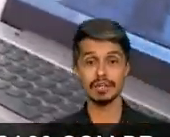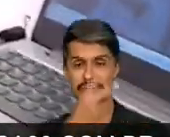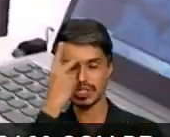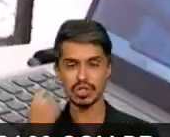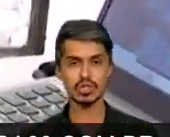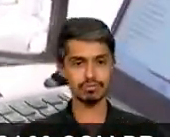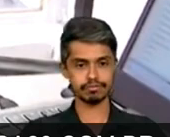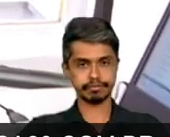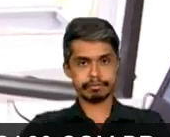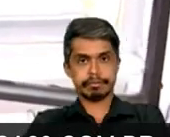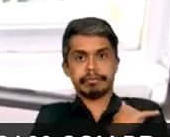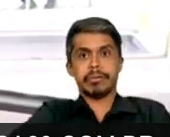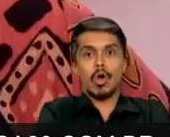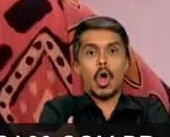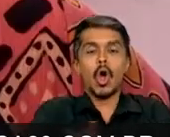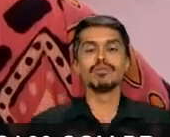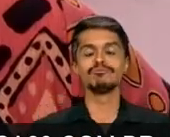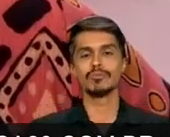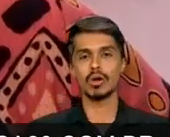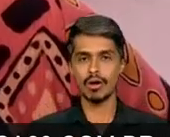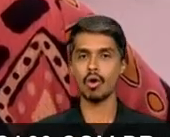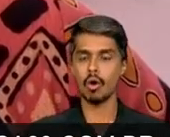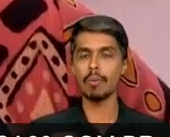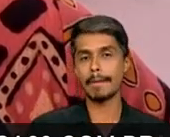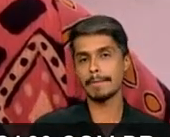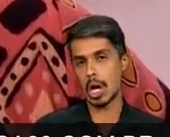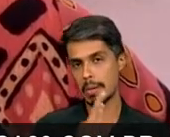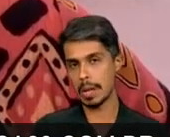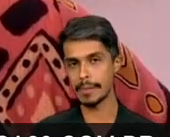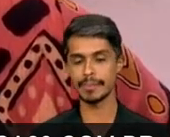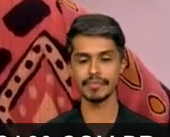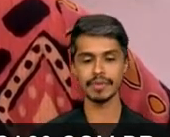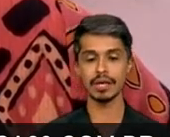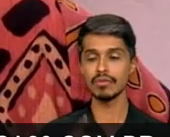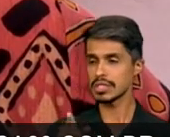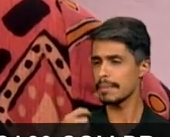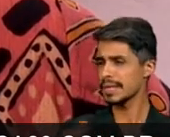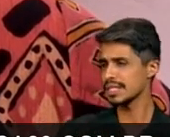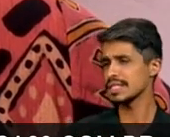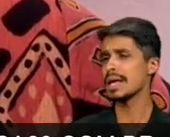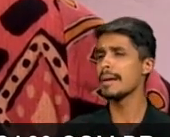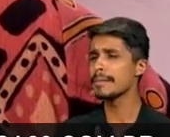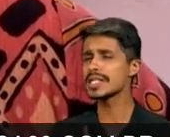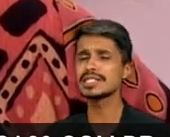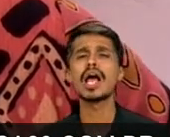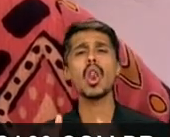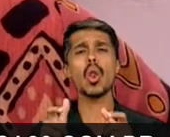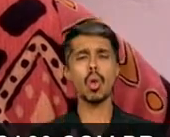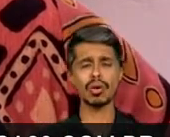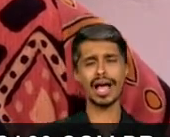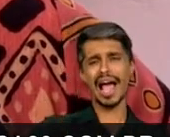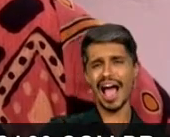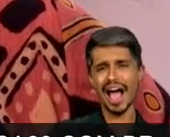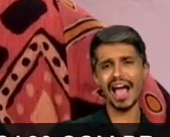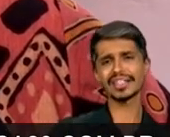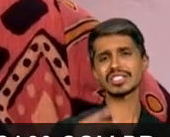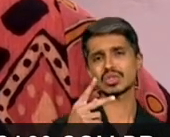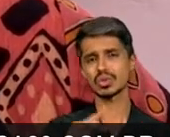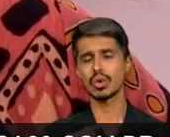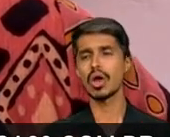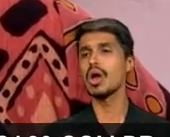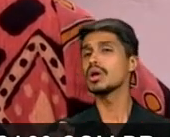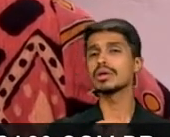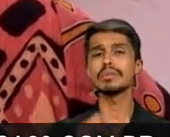sucesso nas vendas na internet. Você tem que fazer uma pesquisa, saber onde você vai estar agindo, né? O qual campo, quais são os